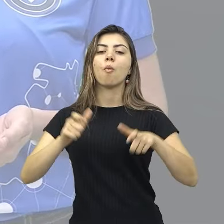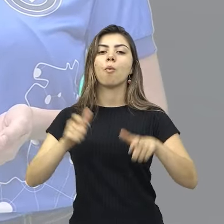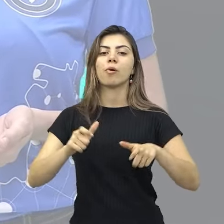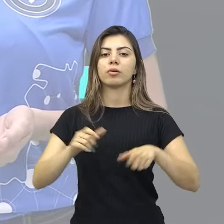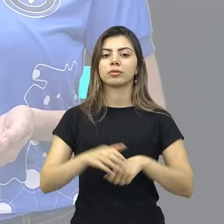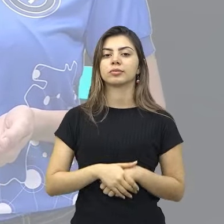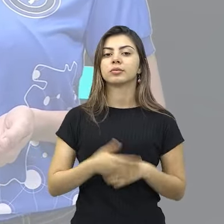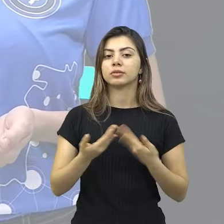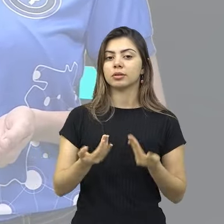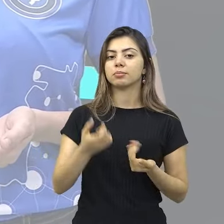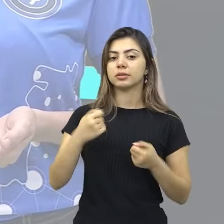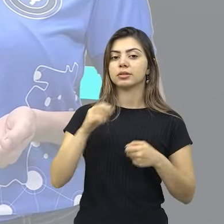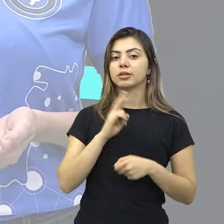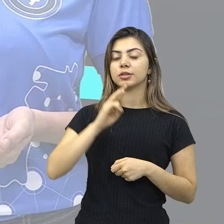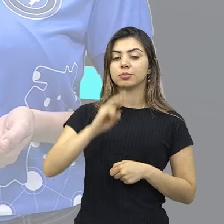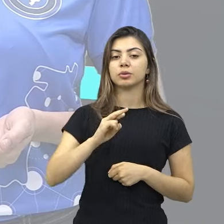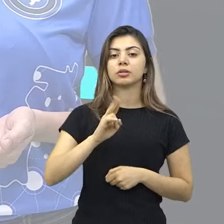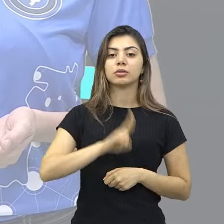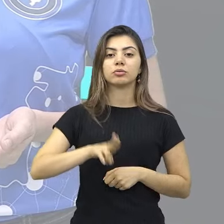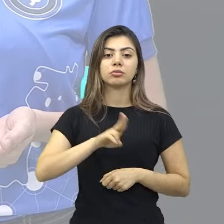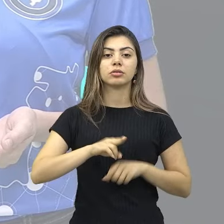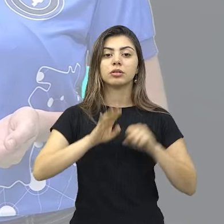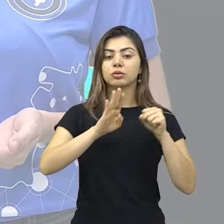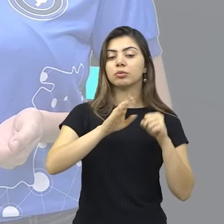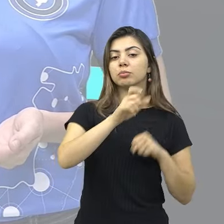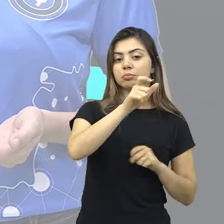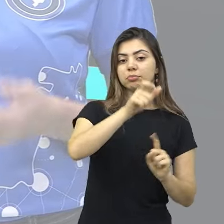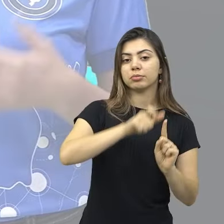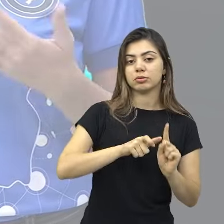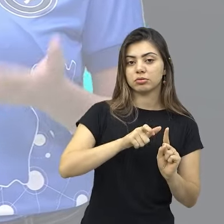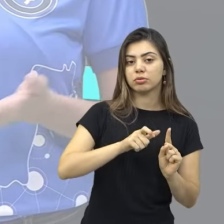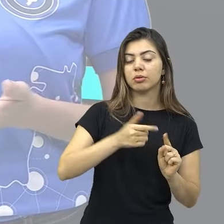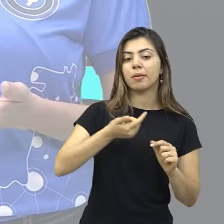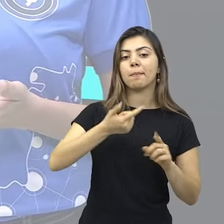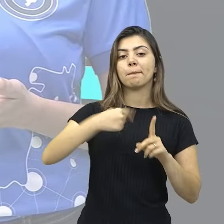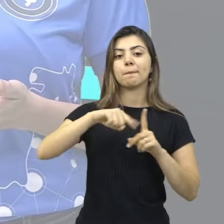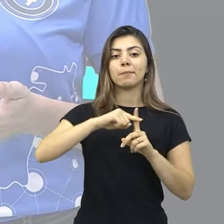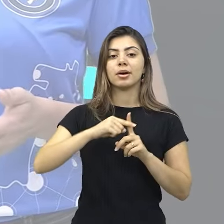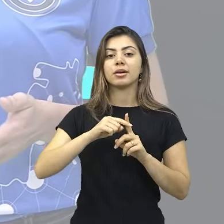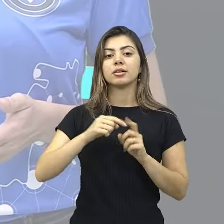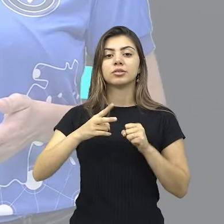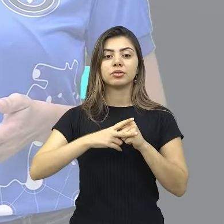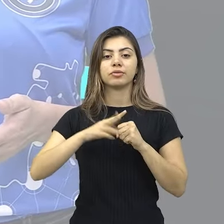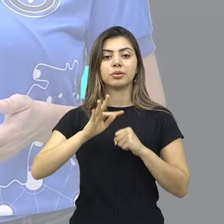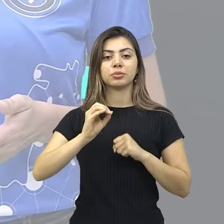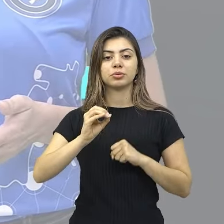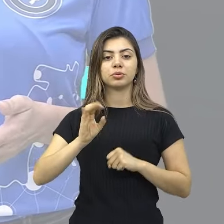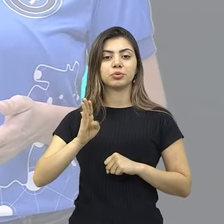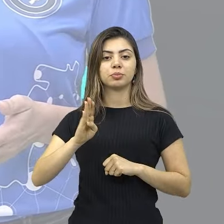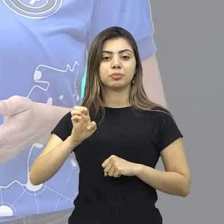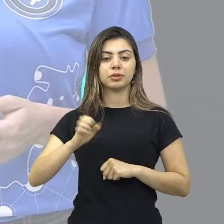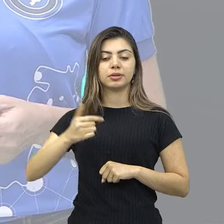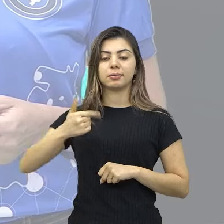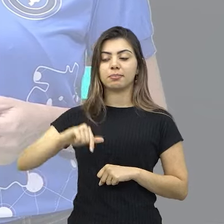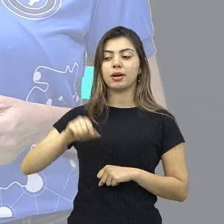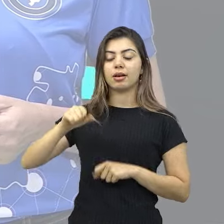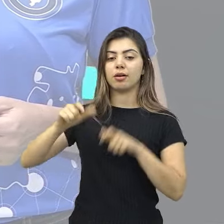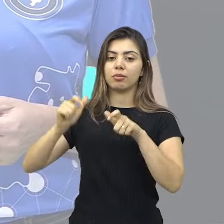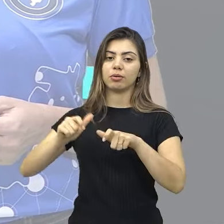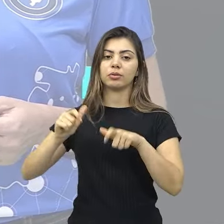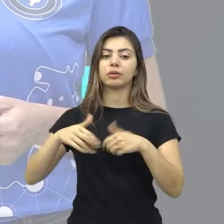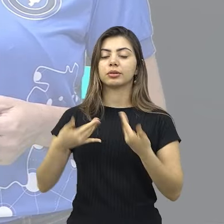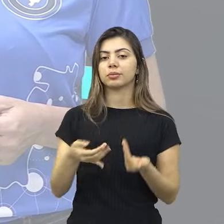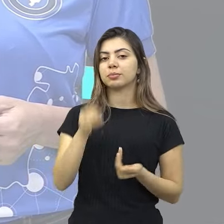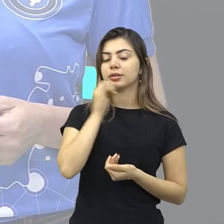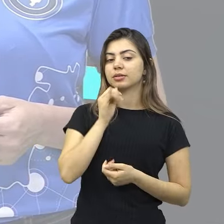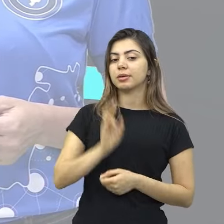ó. Sujeito lá na frente, o verbo to be concordando com ele e a nationality. E aqui, ó, o exemplo de resposta da